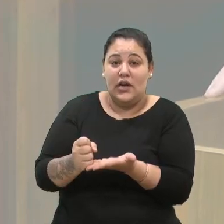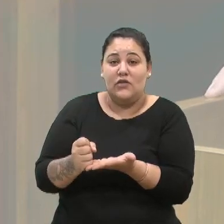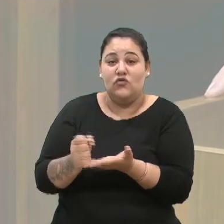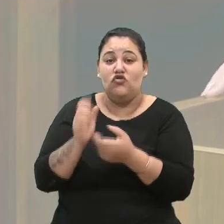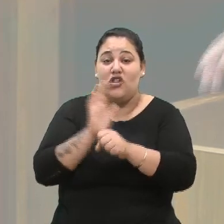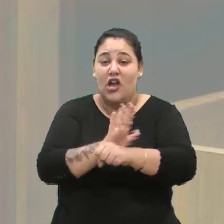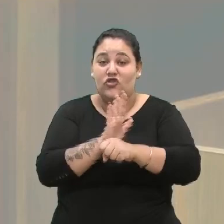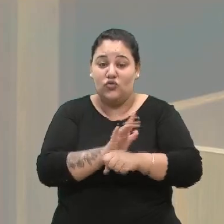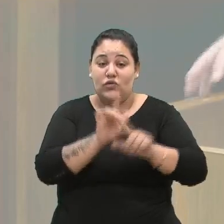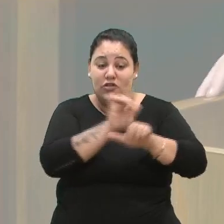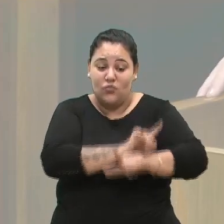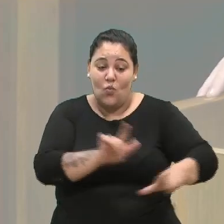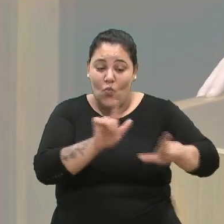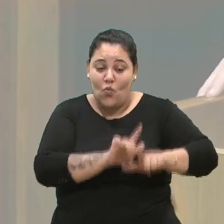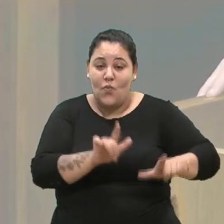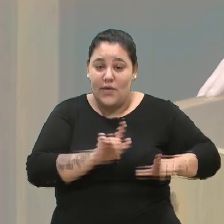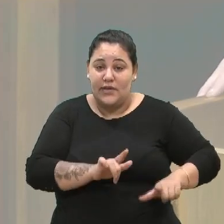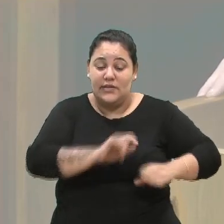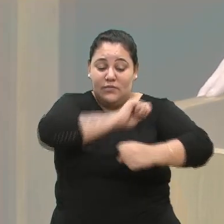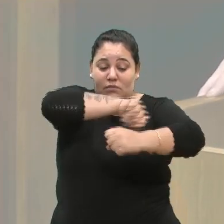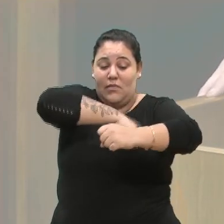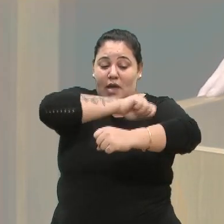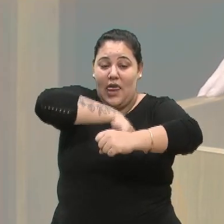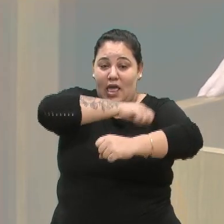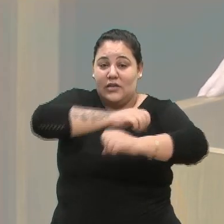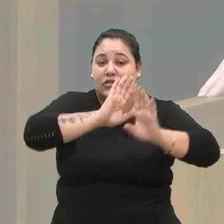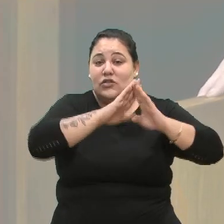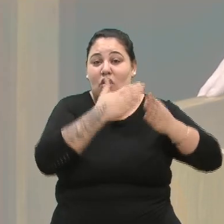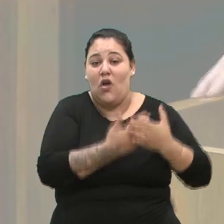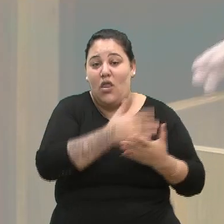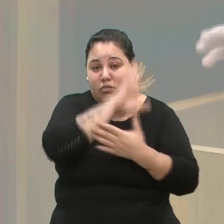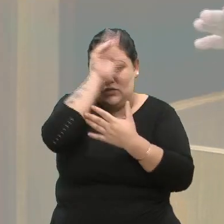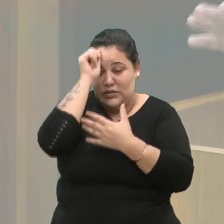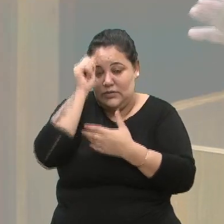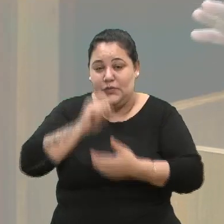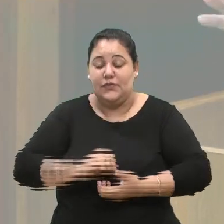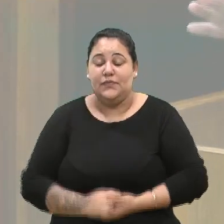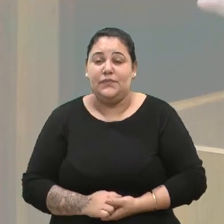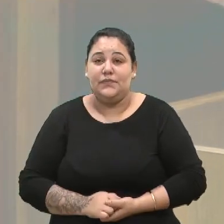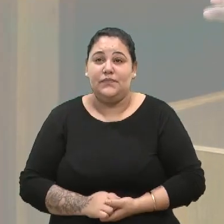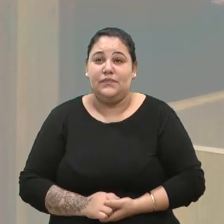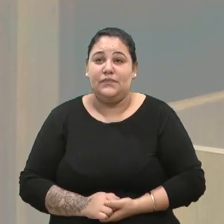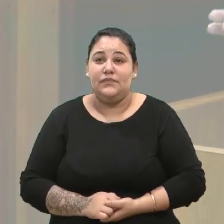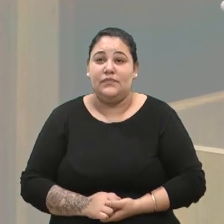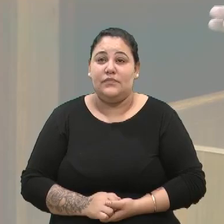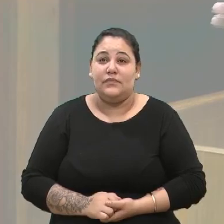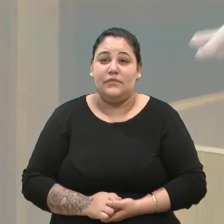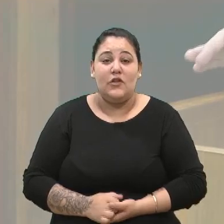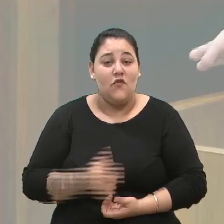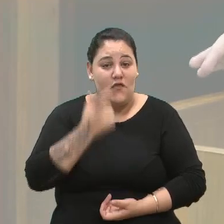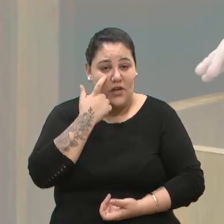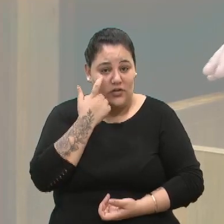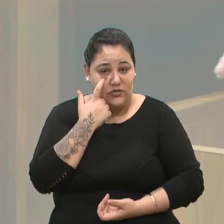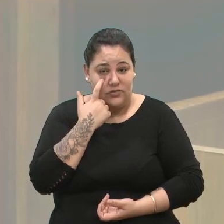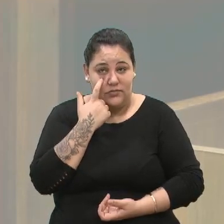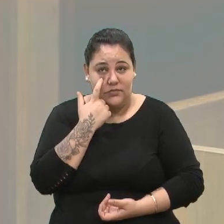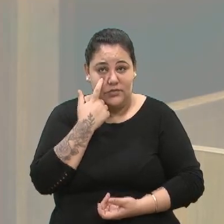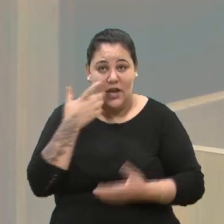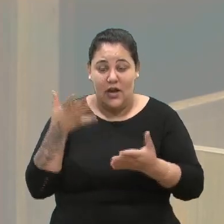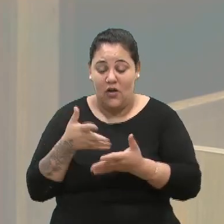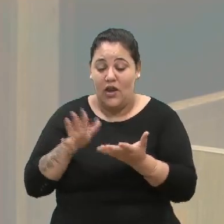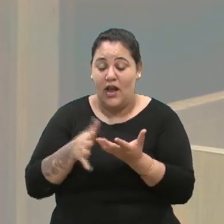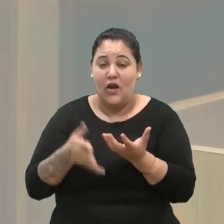auxiliar de limpeza e merenda escolar na rede municipal. Então vejam que com a saúde financeira em dia,